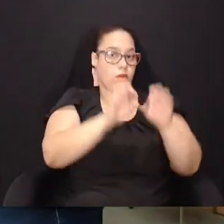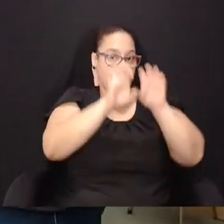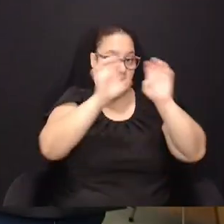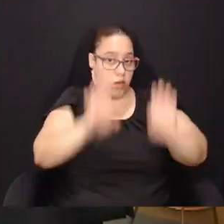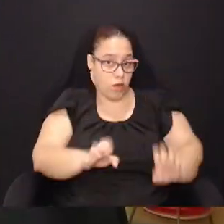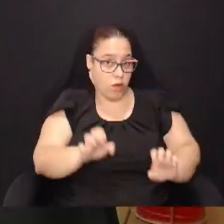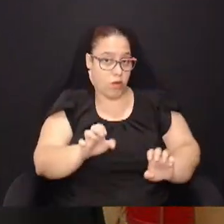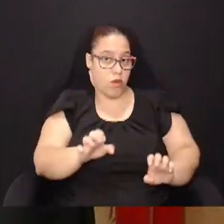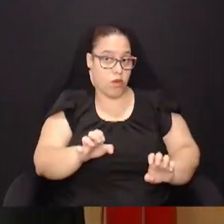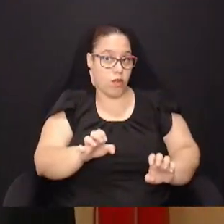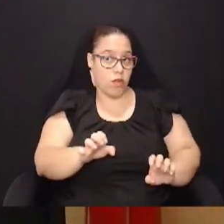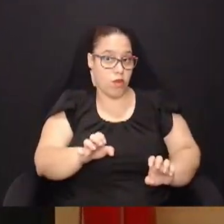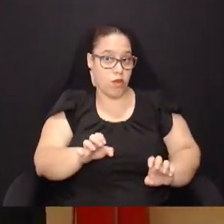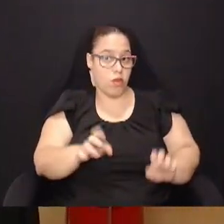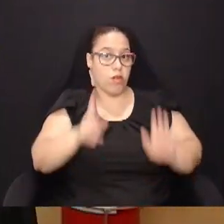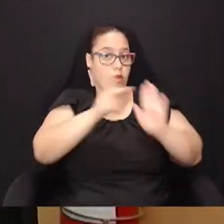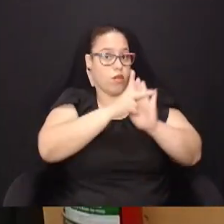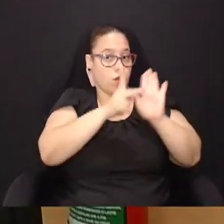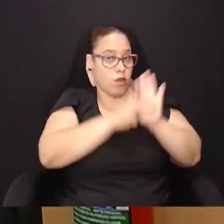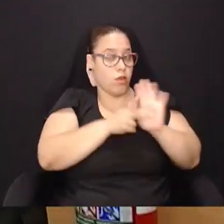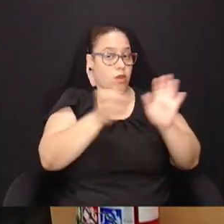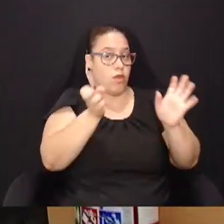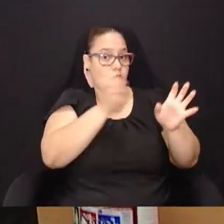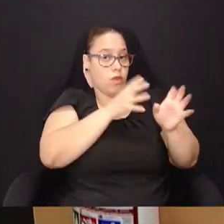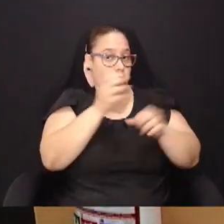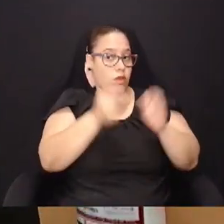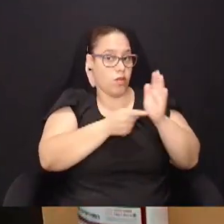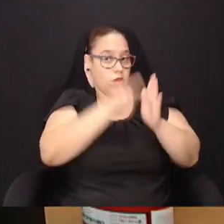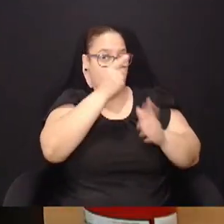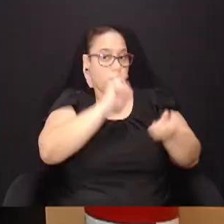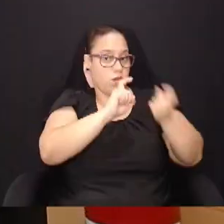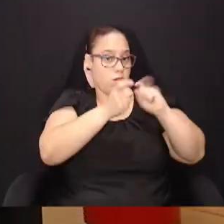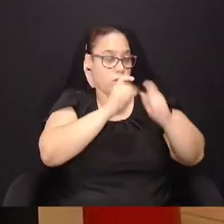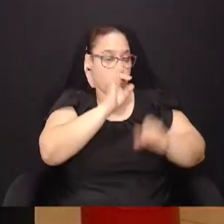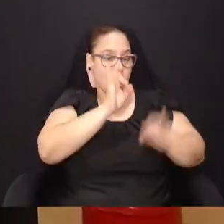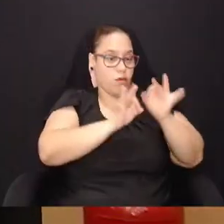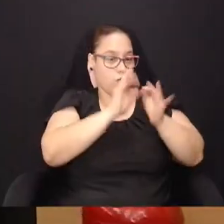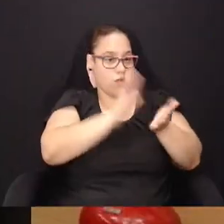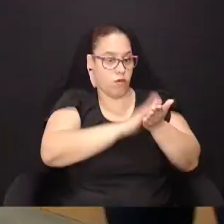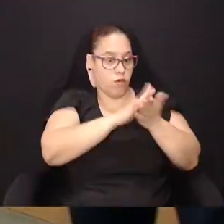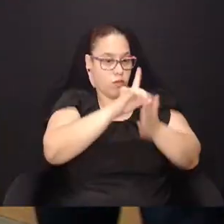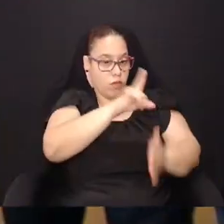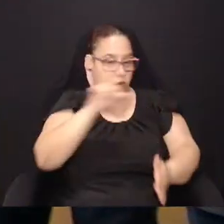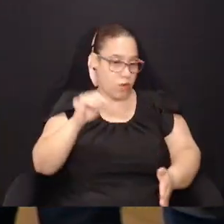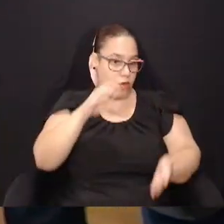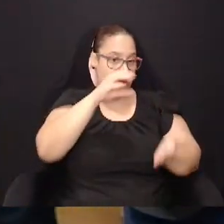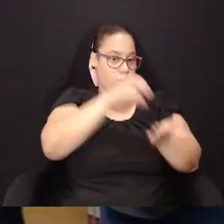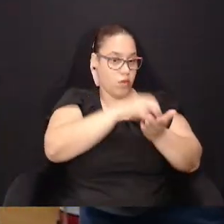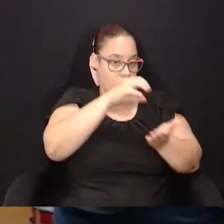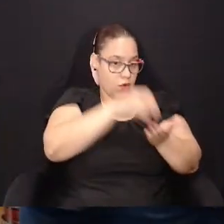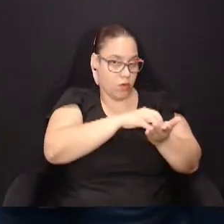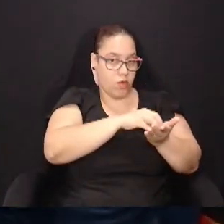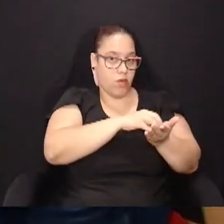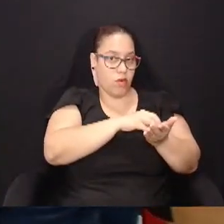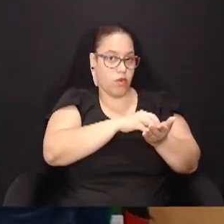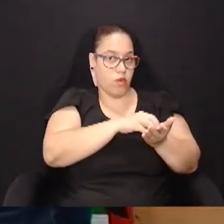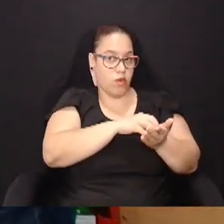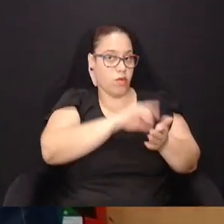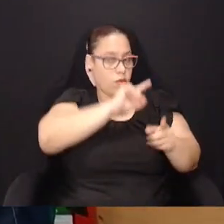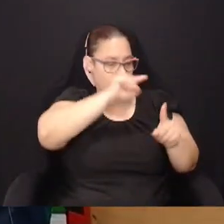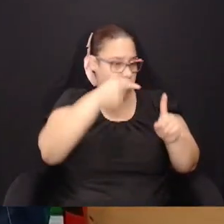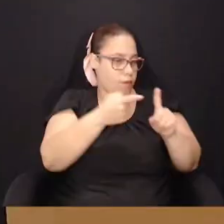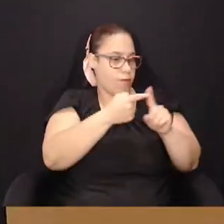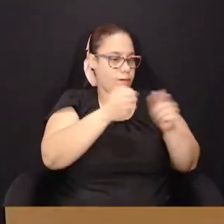para um projeto inovador, a primeira sessão de julgamento fora da sede do órgão, com o objetivo de aproximar